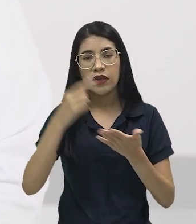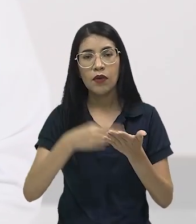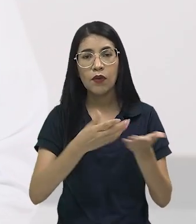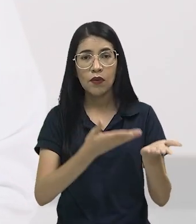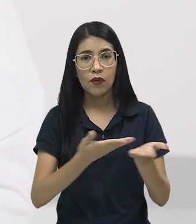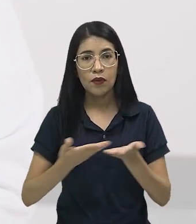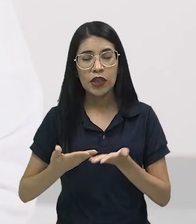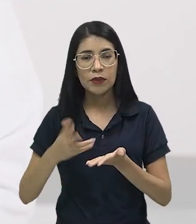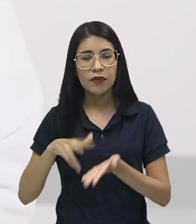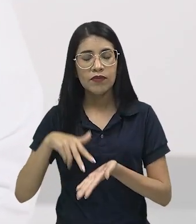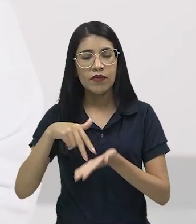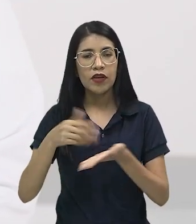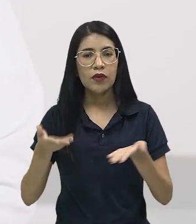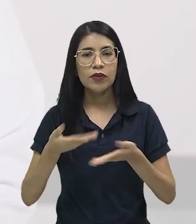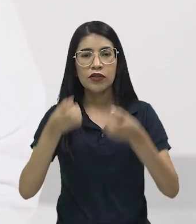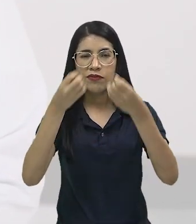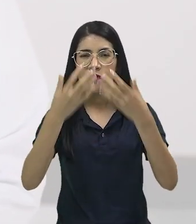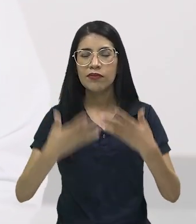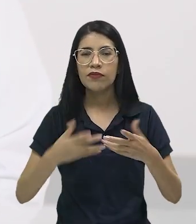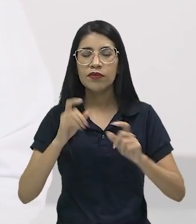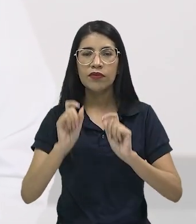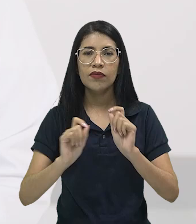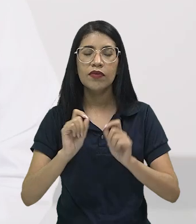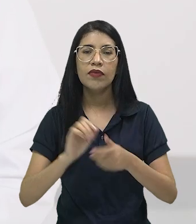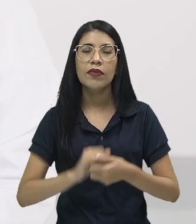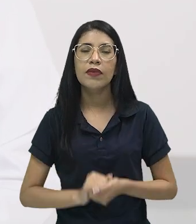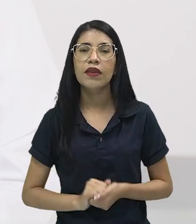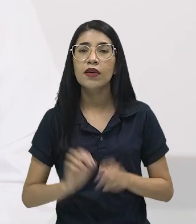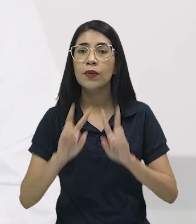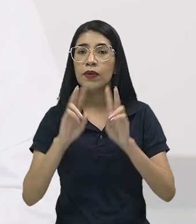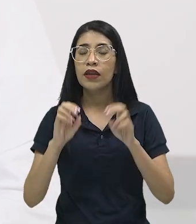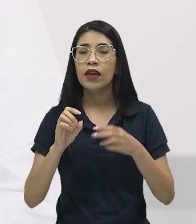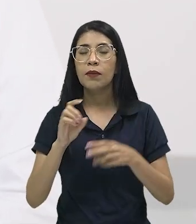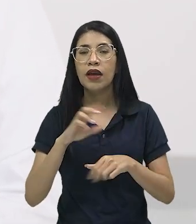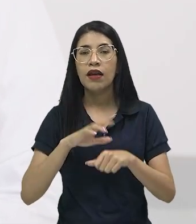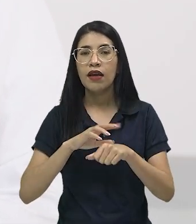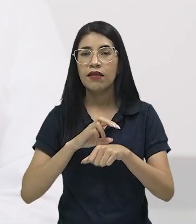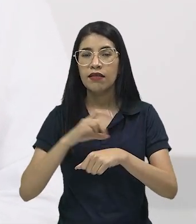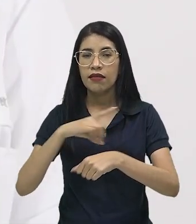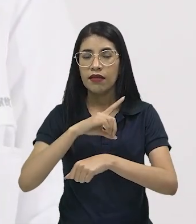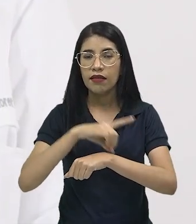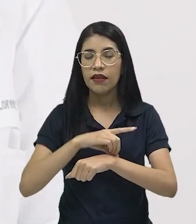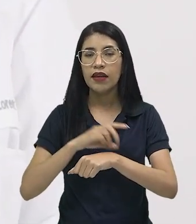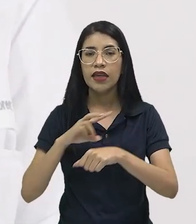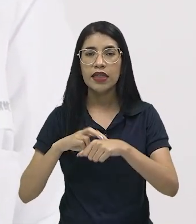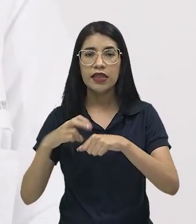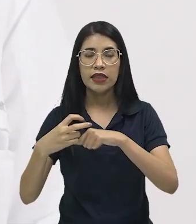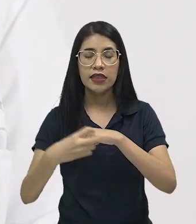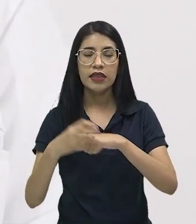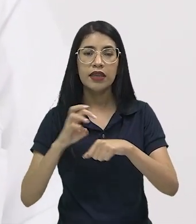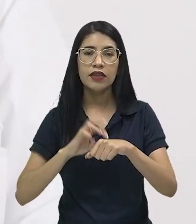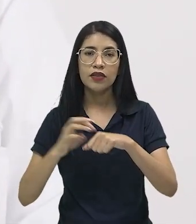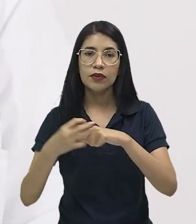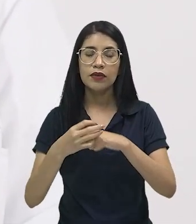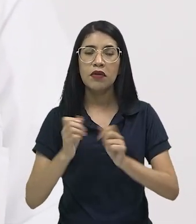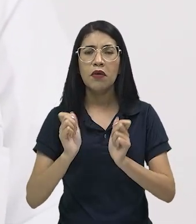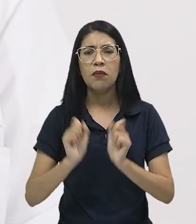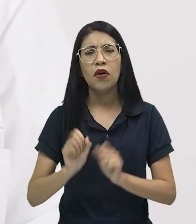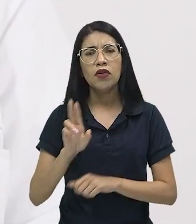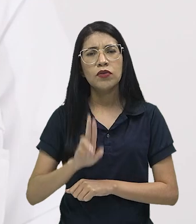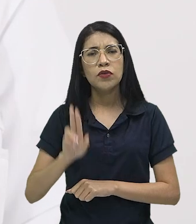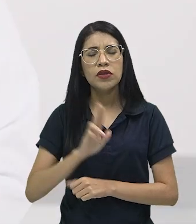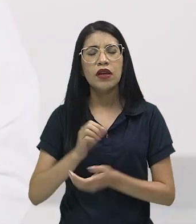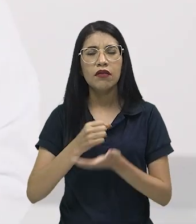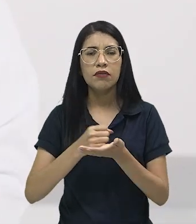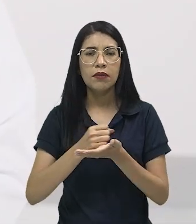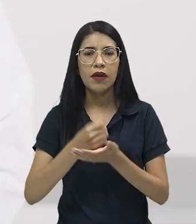para vir aqui hoje falar com vocês um pouquinho sobre dengue, zika e chikungunya. Pode-se fazer uso de